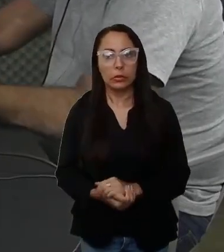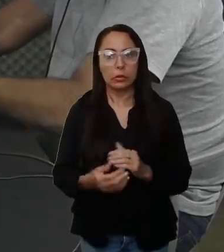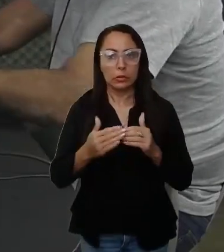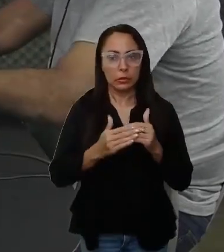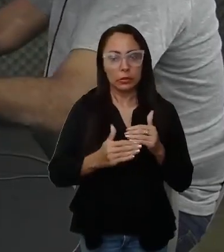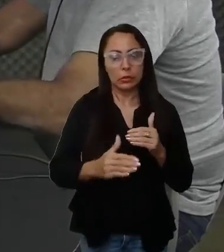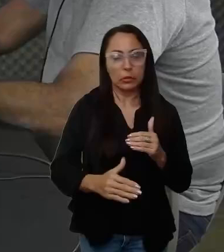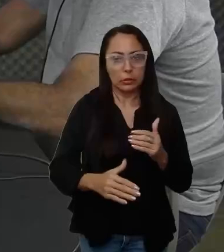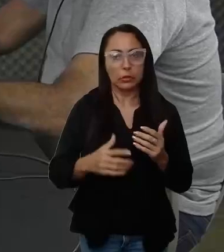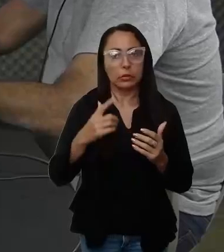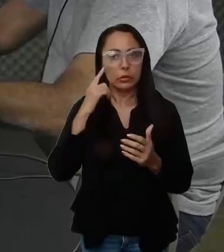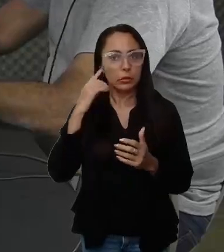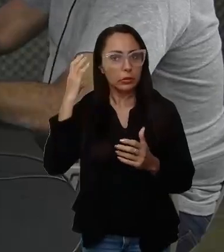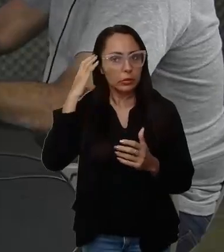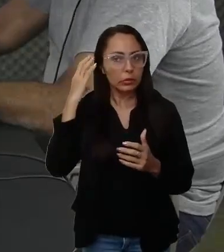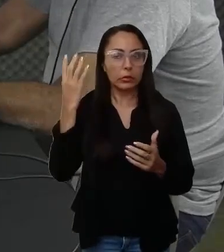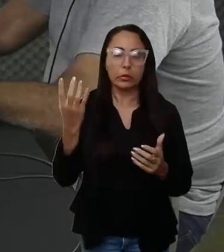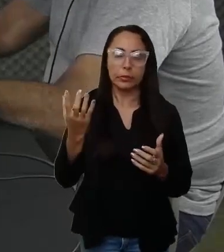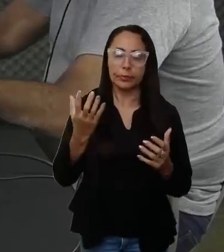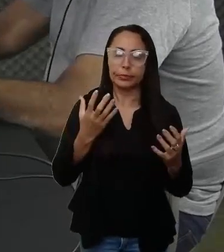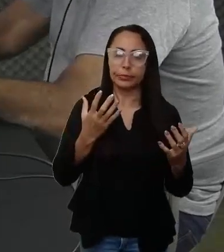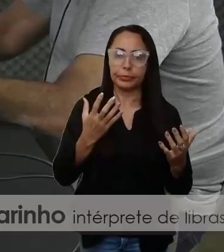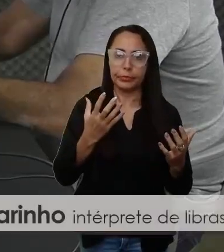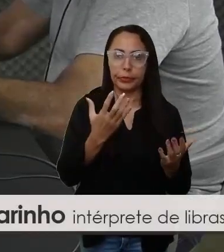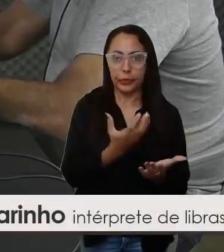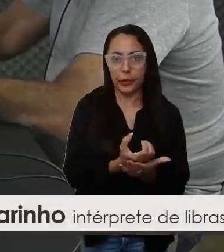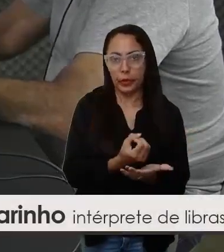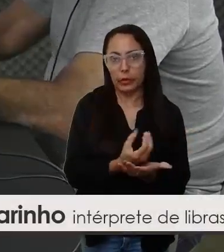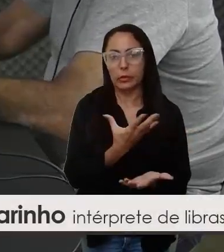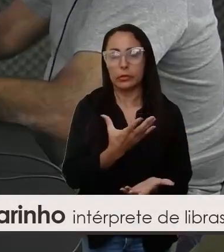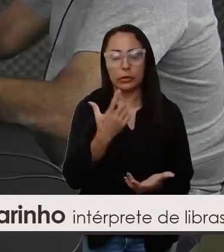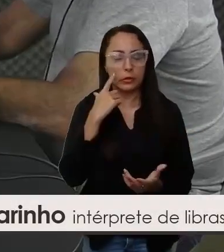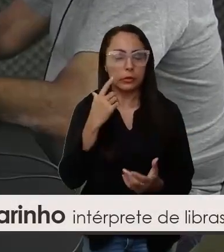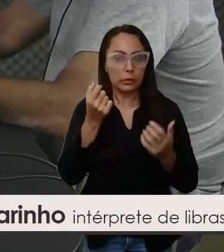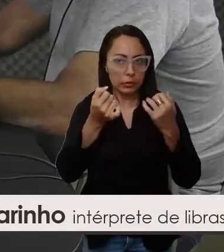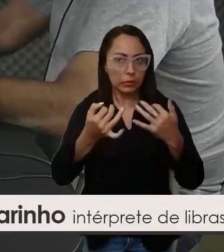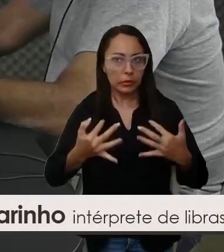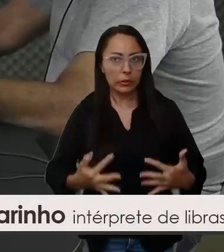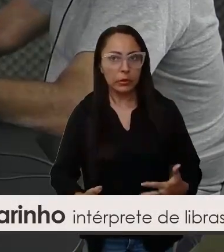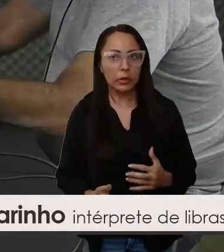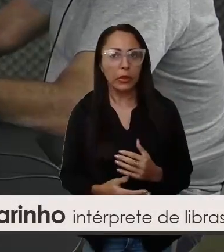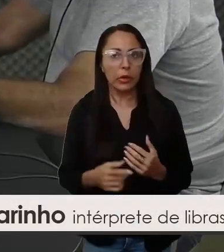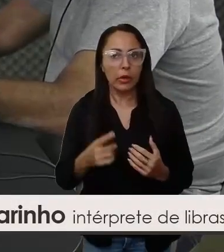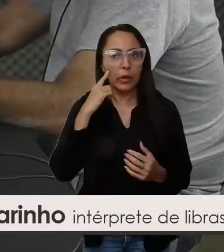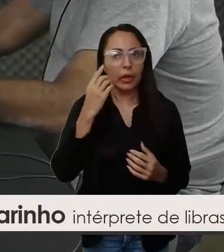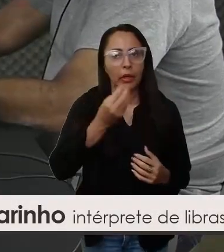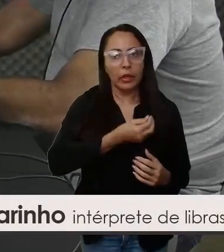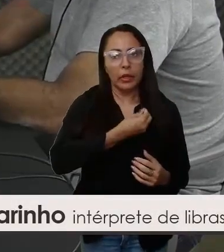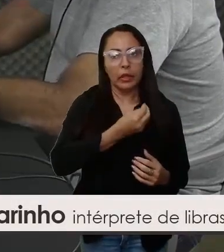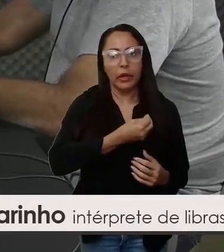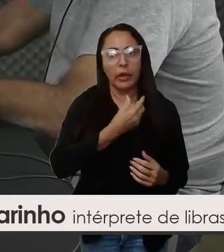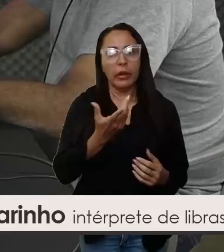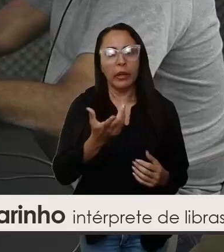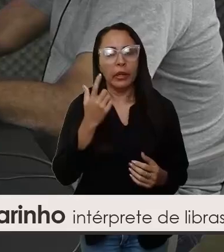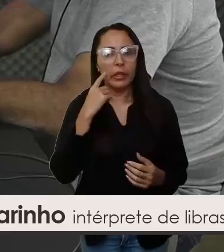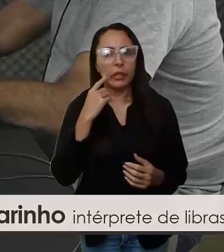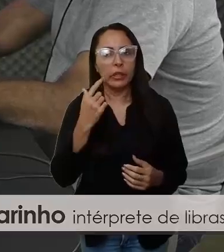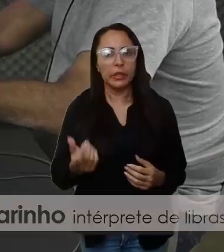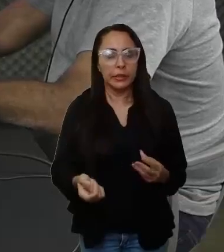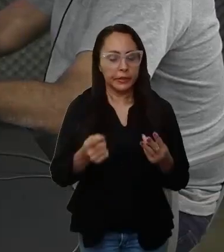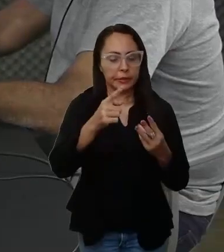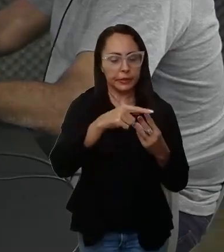podcast a gente conversou sobre isso. Foi interessante. Então, existem, vamos dizer que tem 3